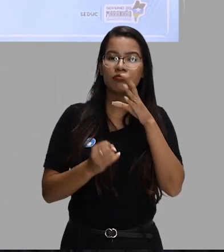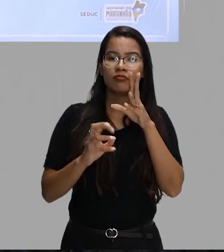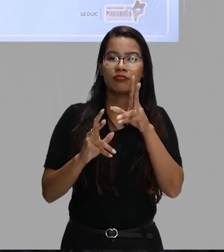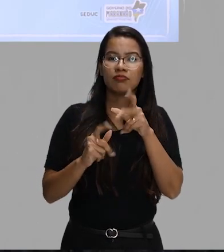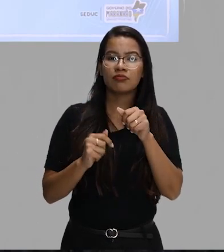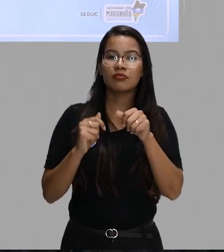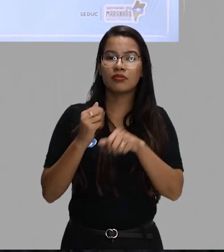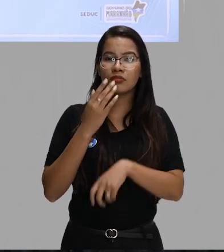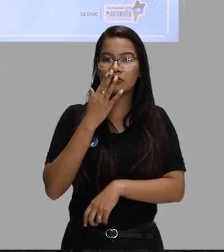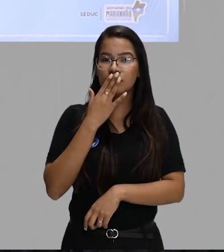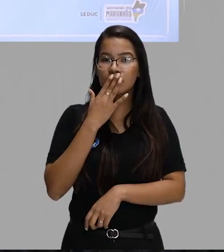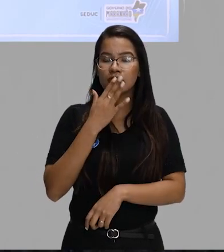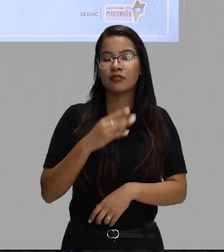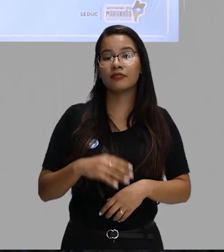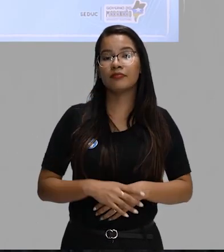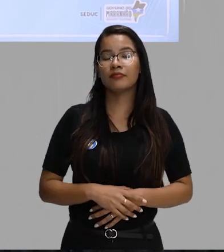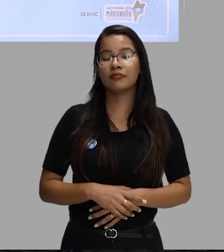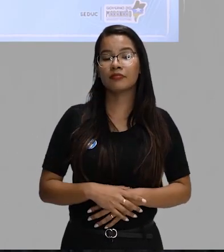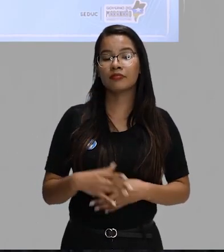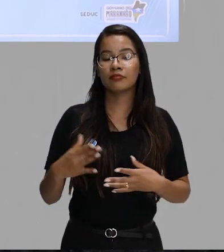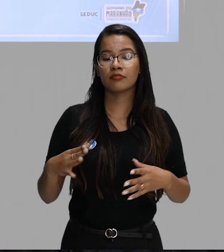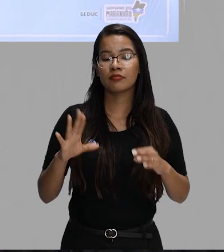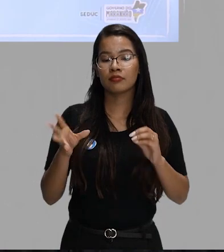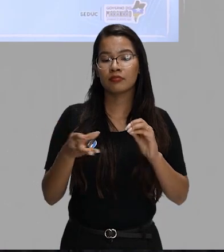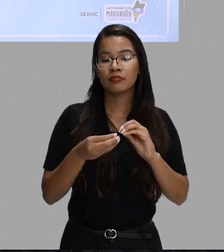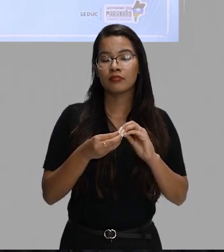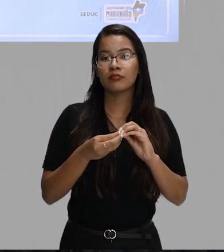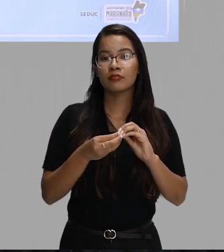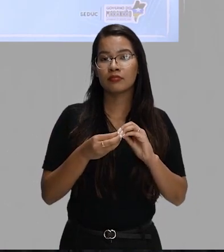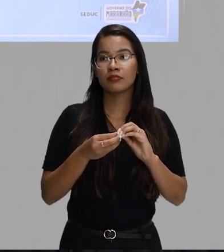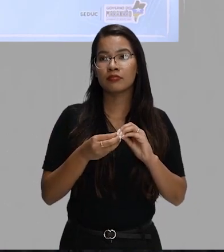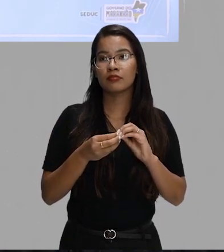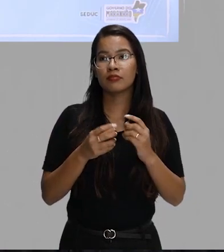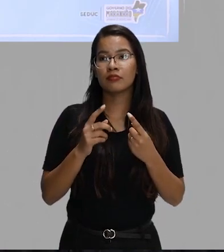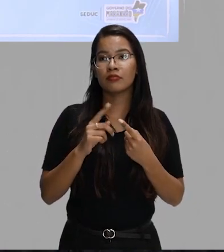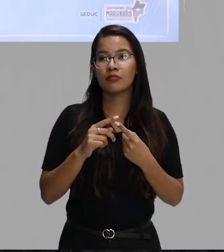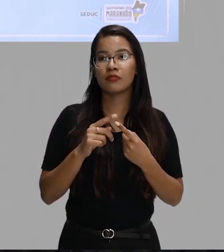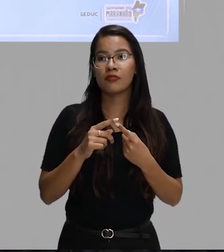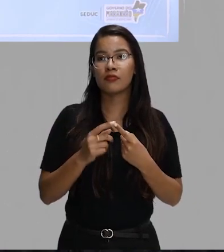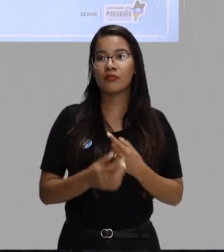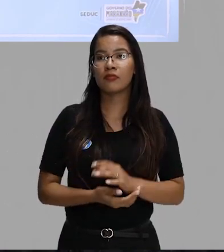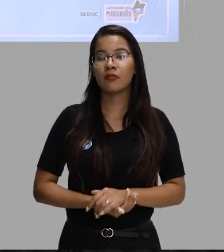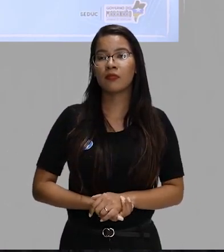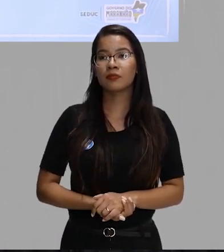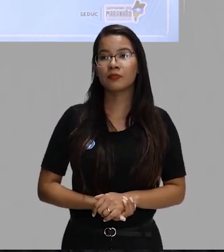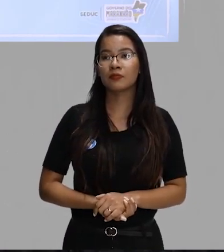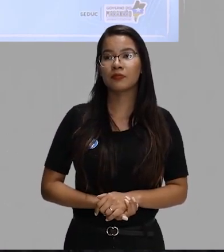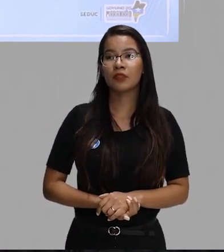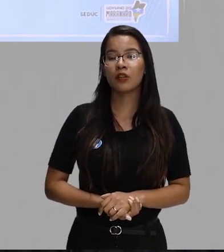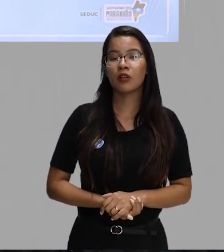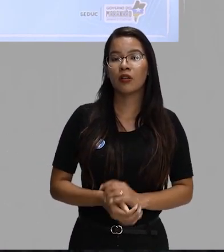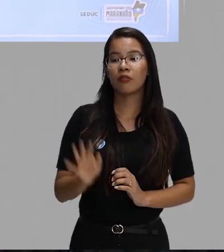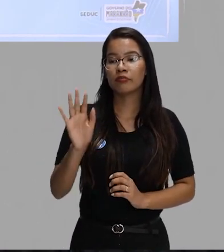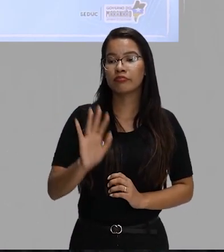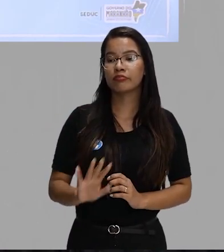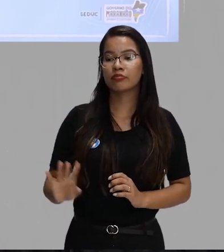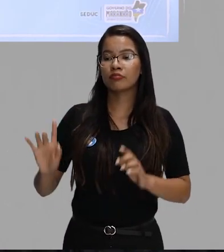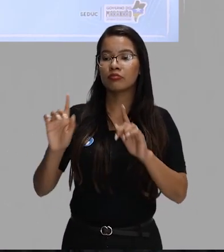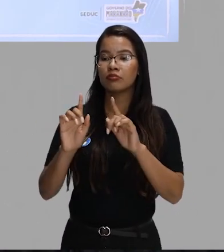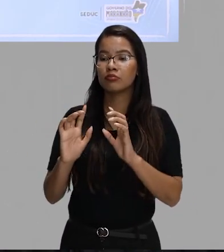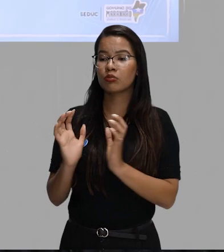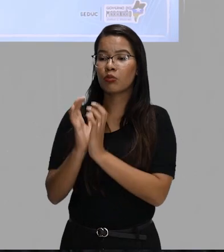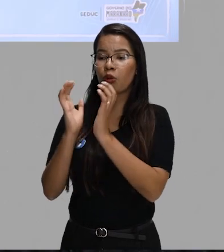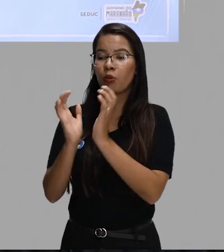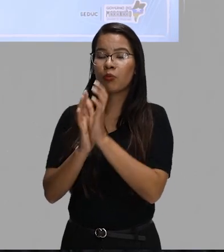cores. Certo? Então, dentro de um conjunto de cores que a gente consegue